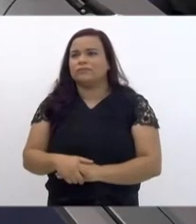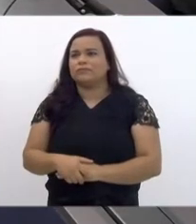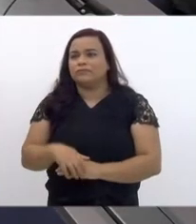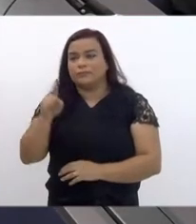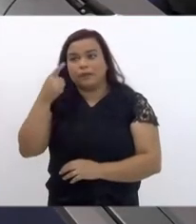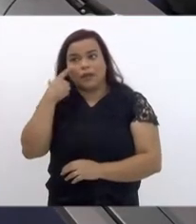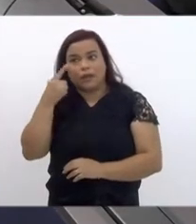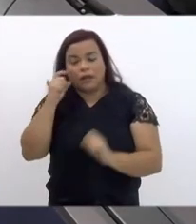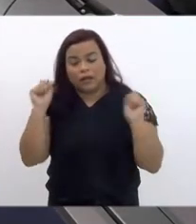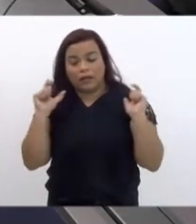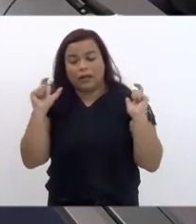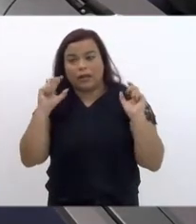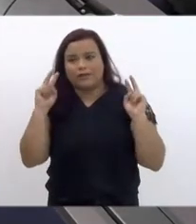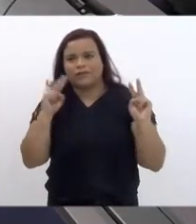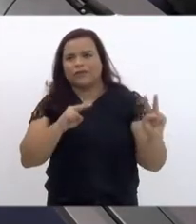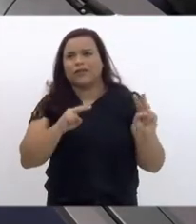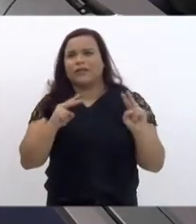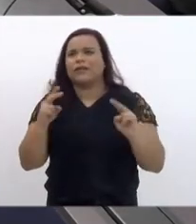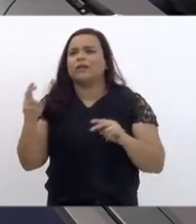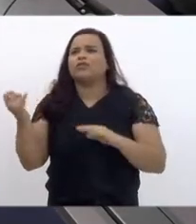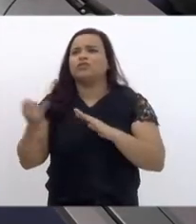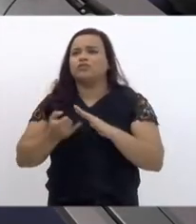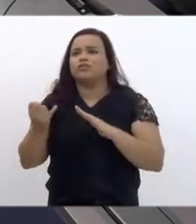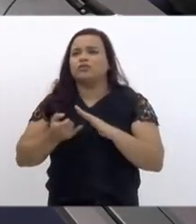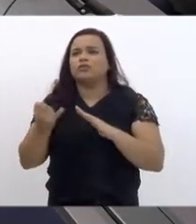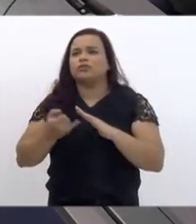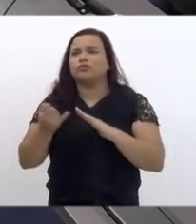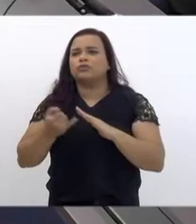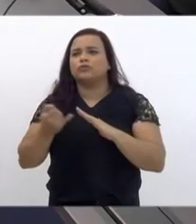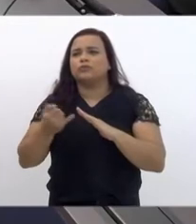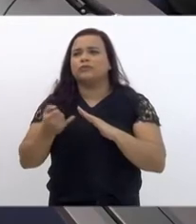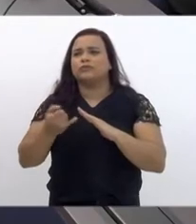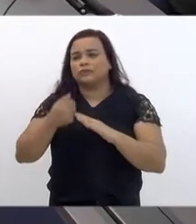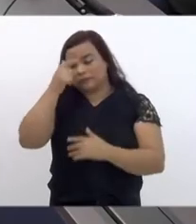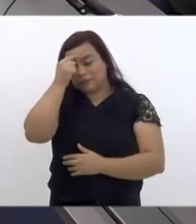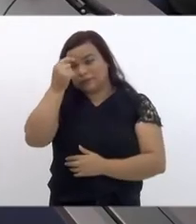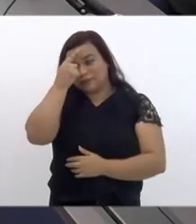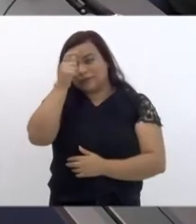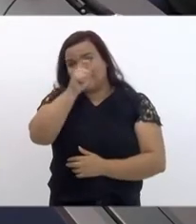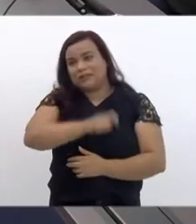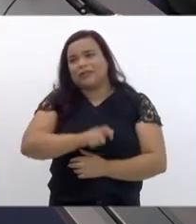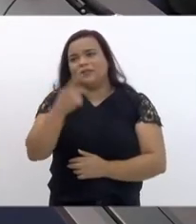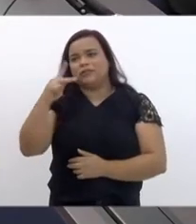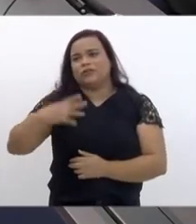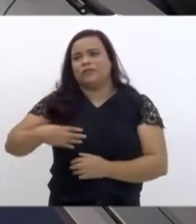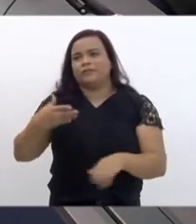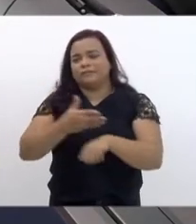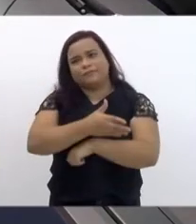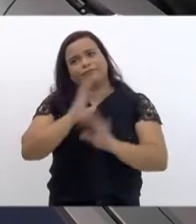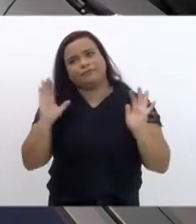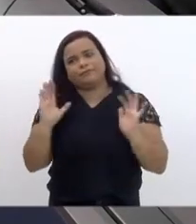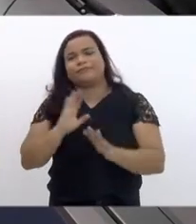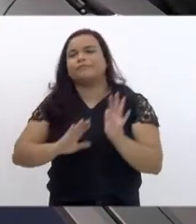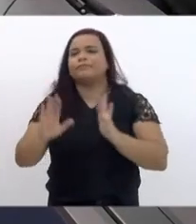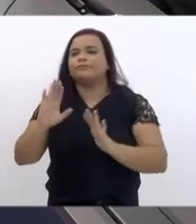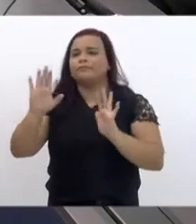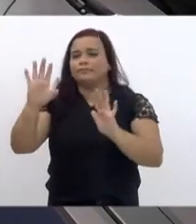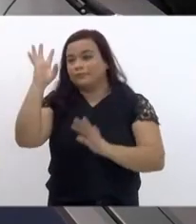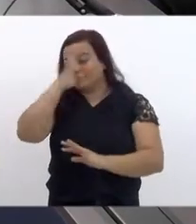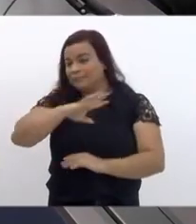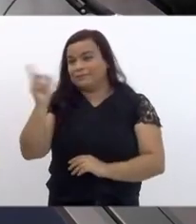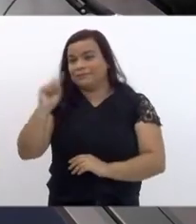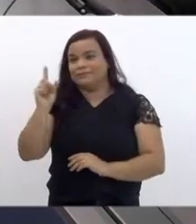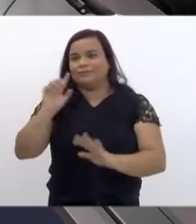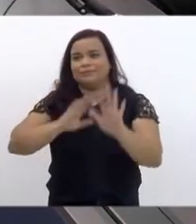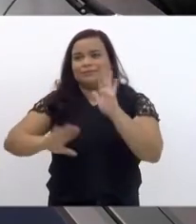adentrando. Mas nós teremos uma... Não vamos nos dispersar, deputado Amorim. Tá certo, deputado Mink. Paulo, seja bem-vindo à PUC. É bom saber eu